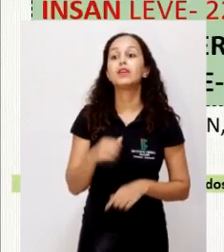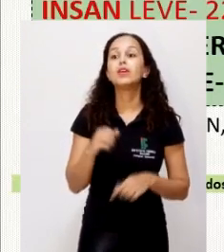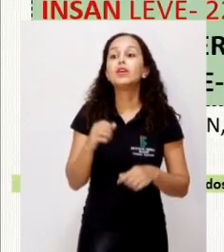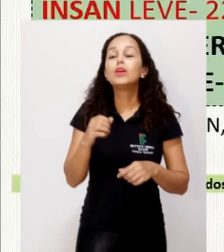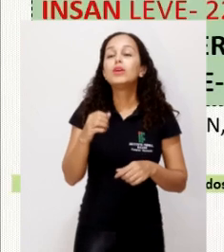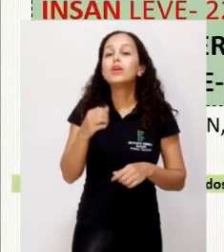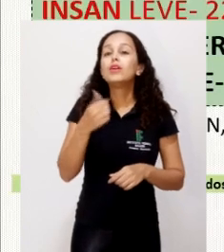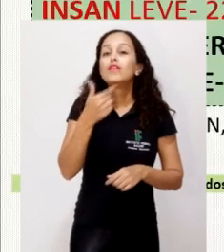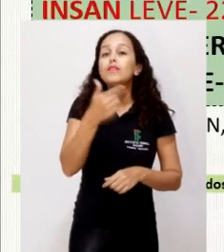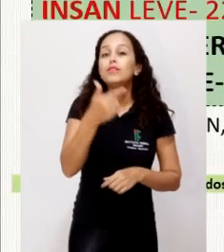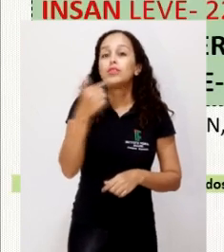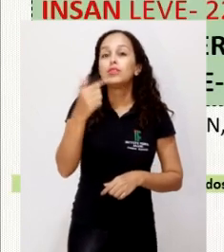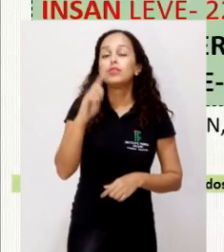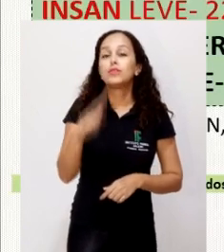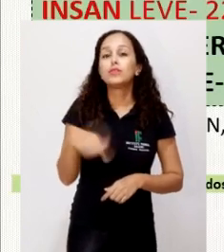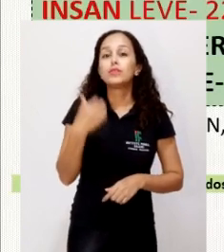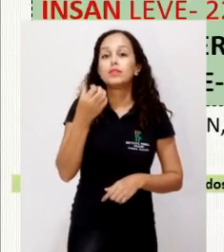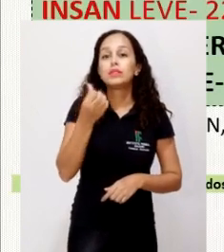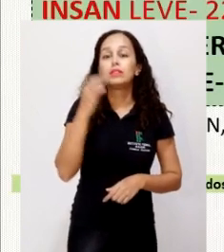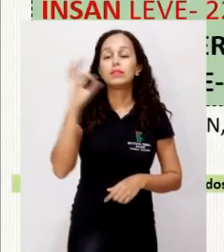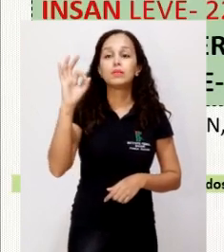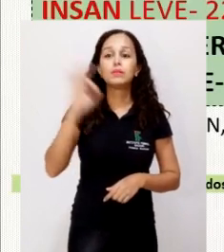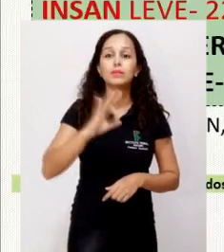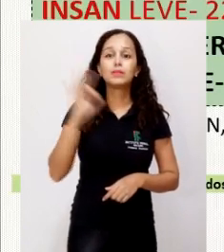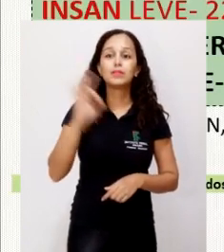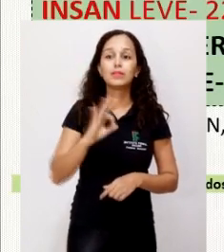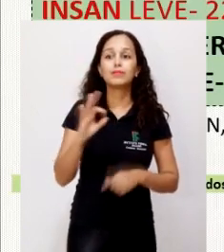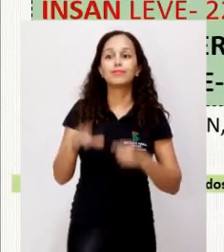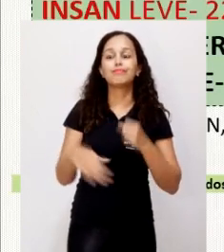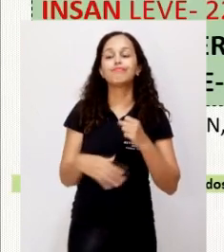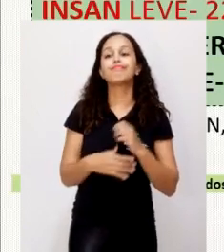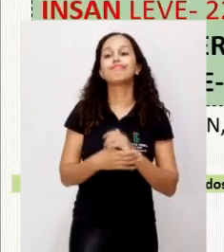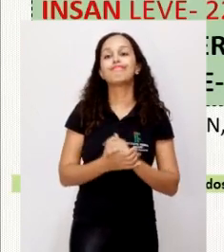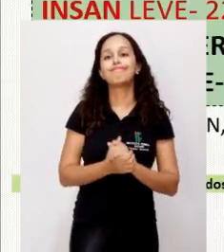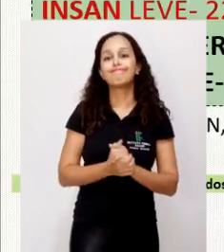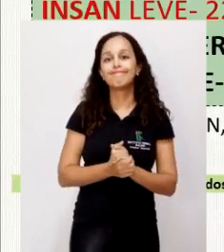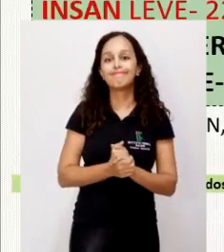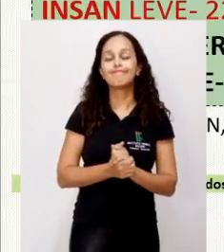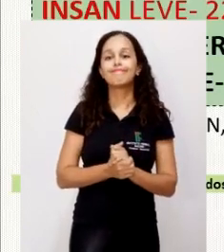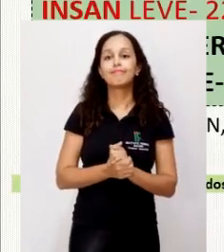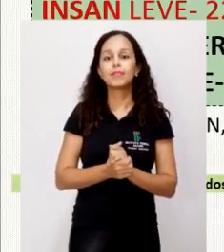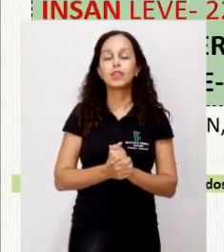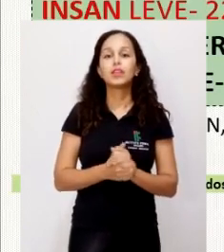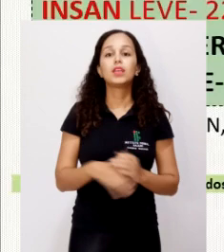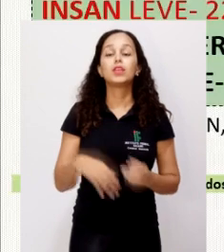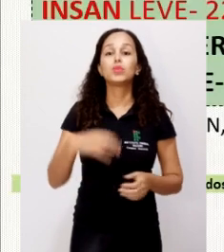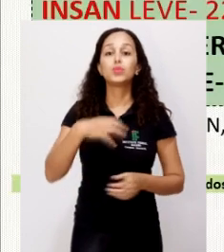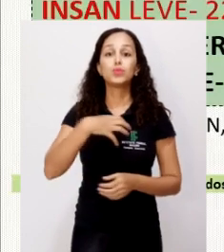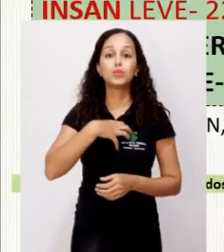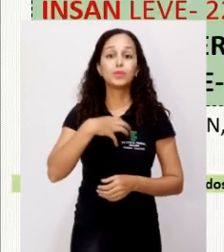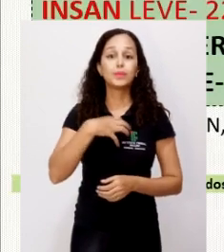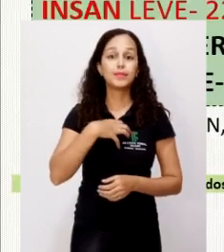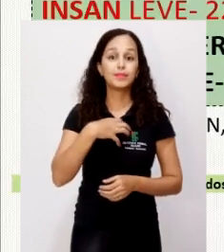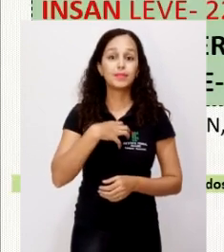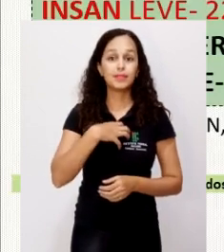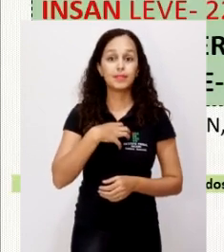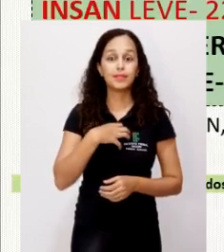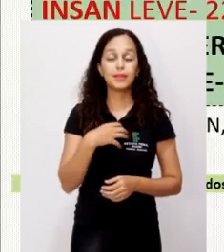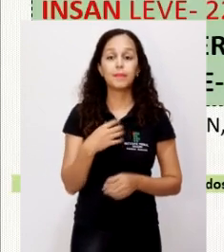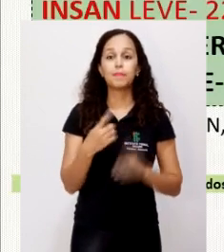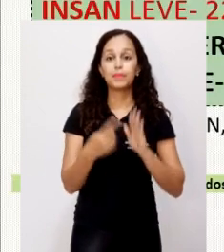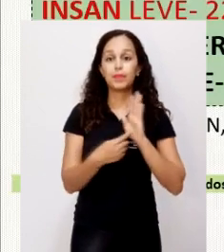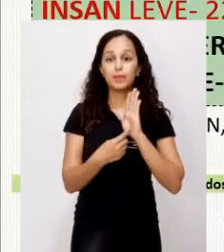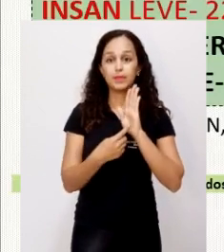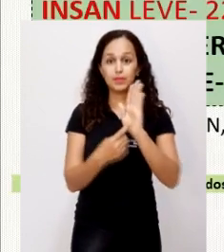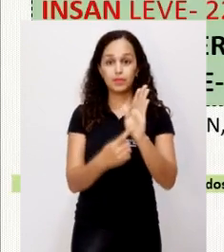de 22,6% de insegurança alimentar e nutricional. Trazendo para um contexto do estado da